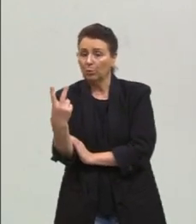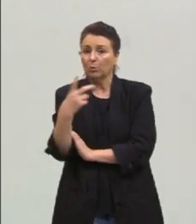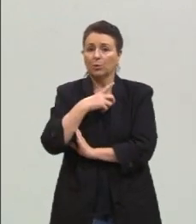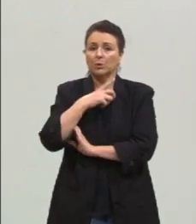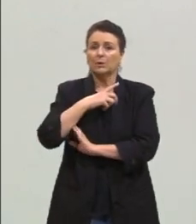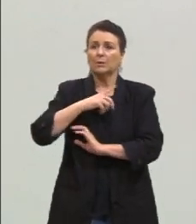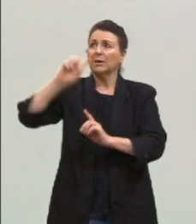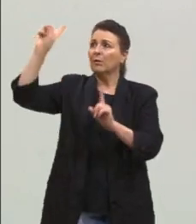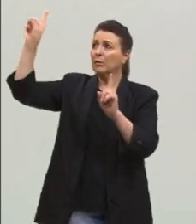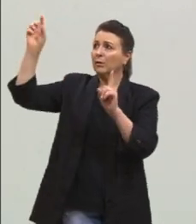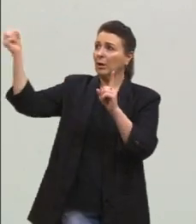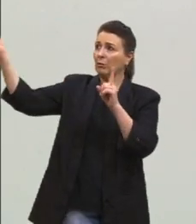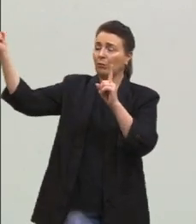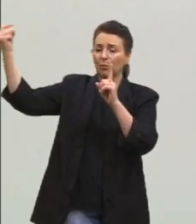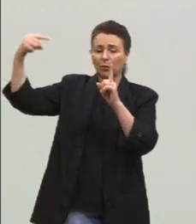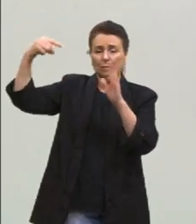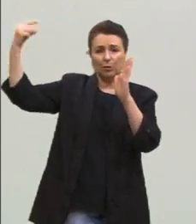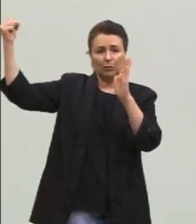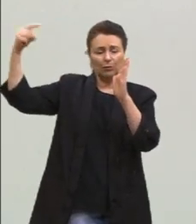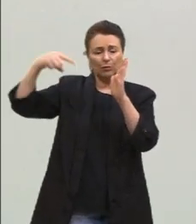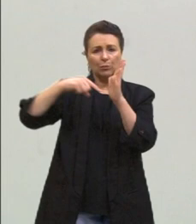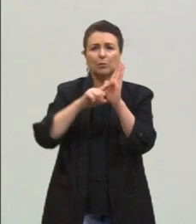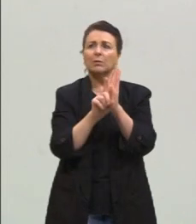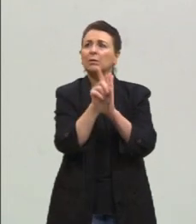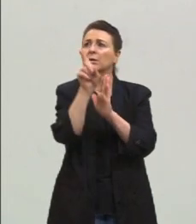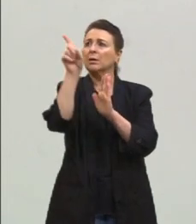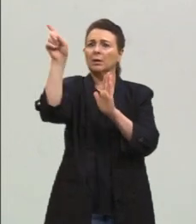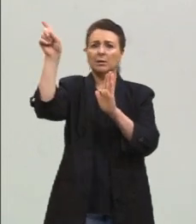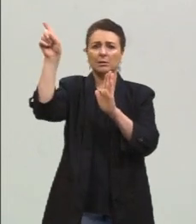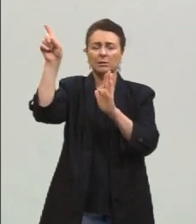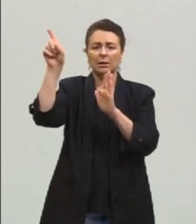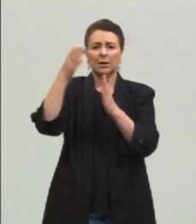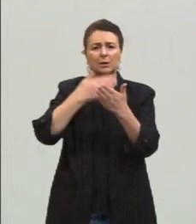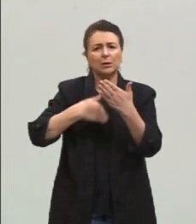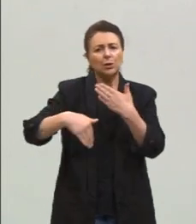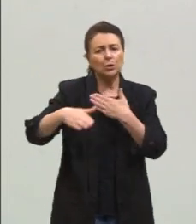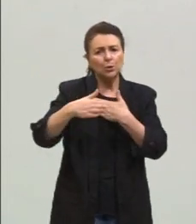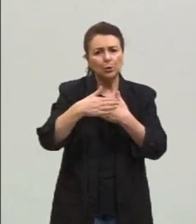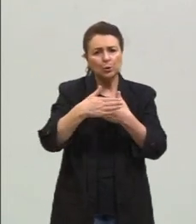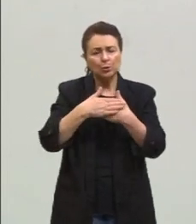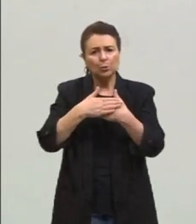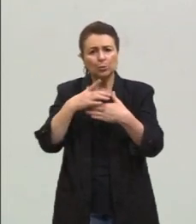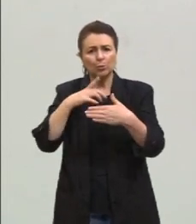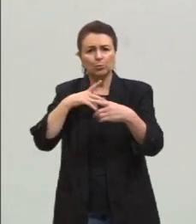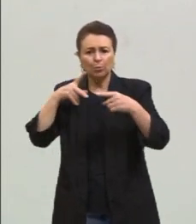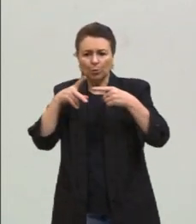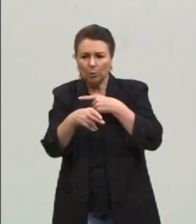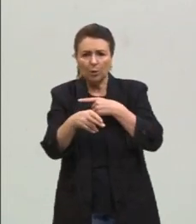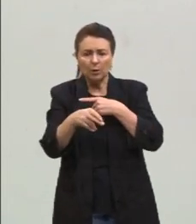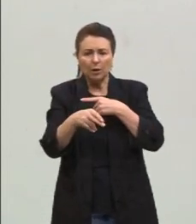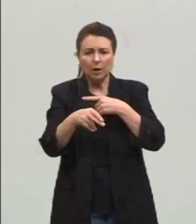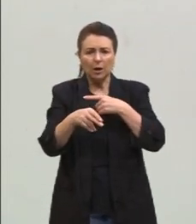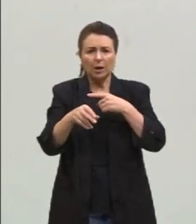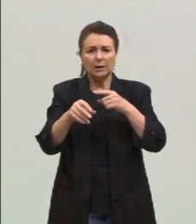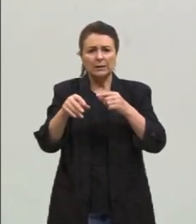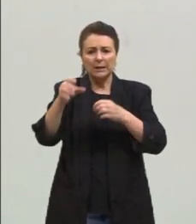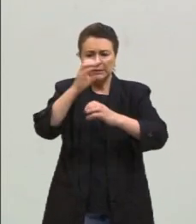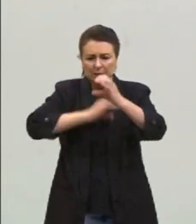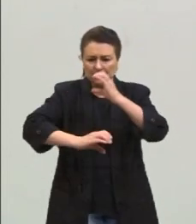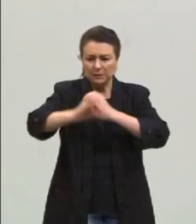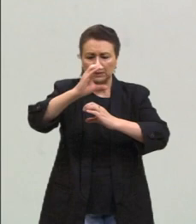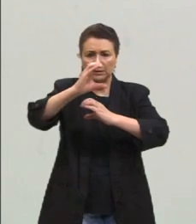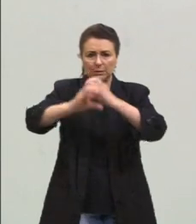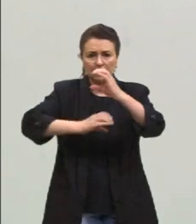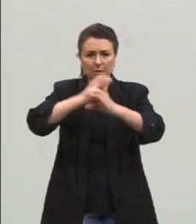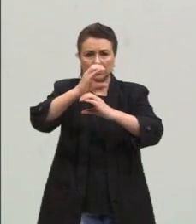das plantas estão tudo isso se a gente corta uma parte dessa cadeia a gente pode inviabilizar a vida na Terra como um todo né